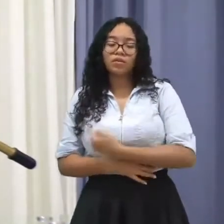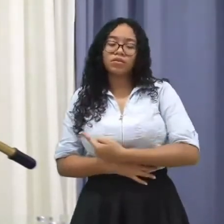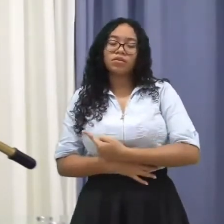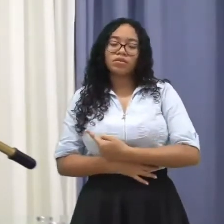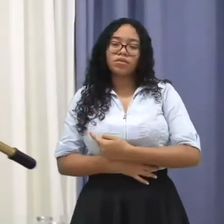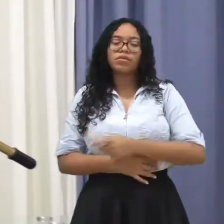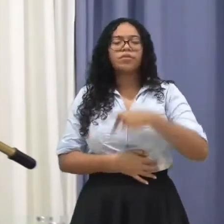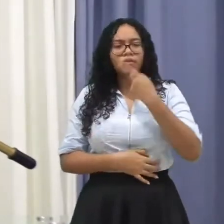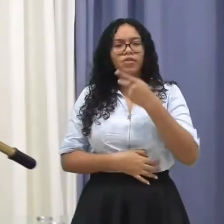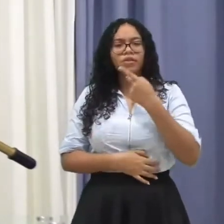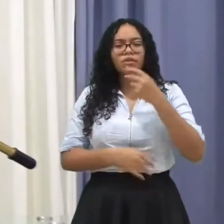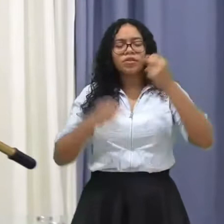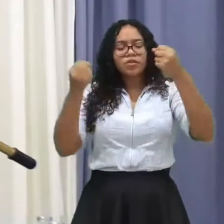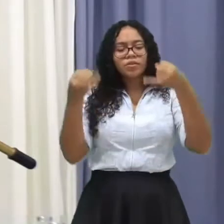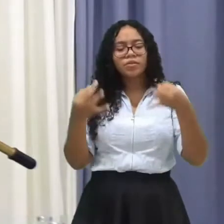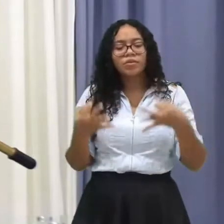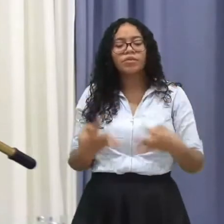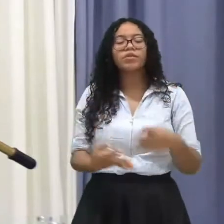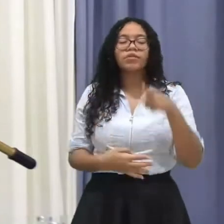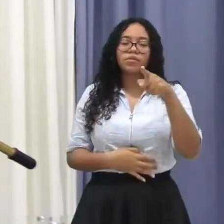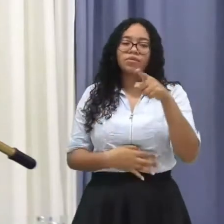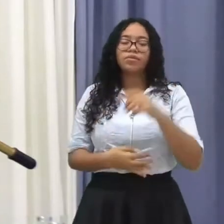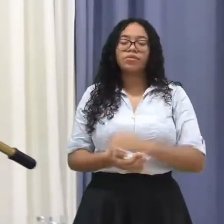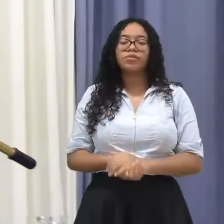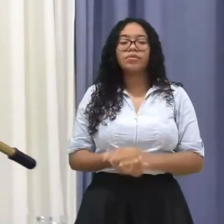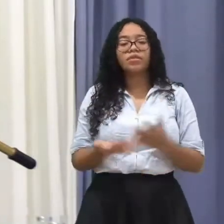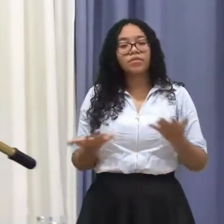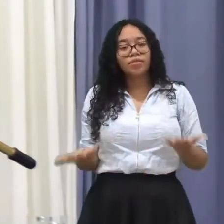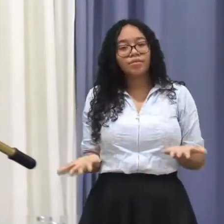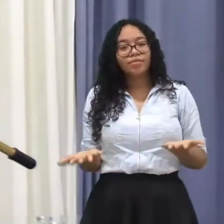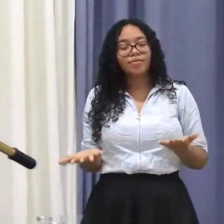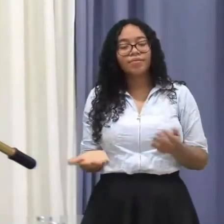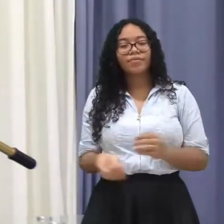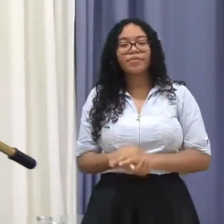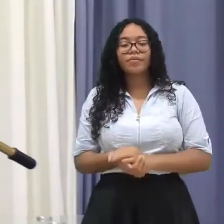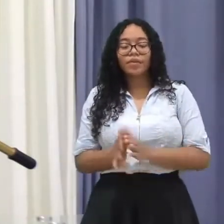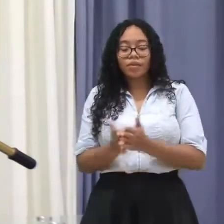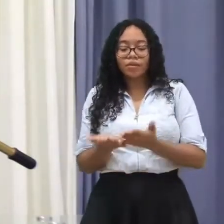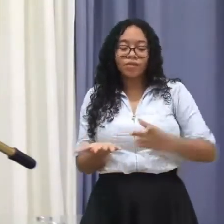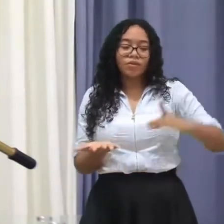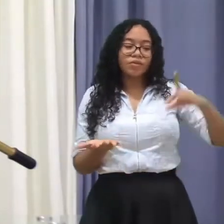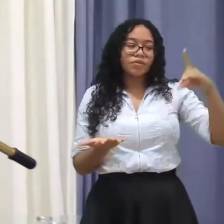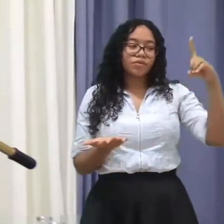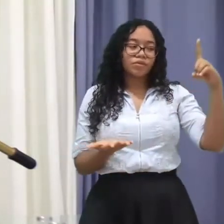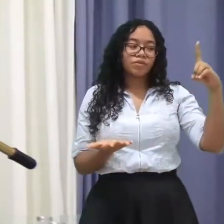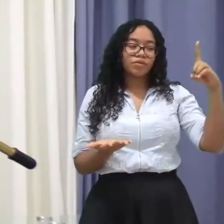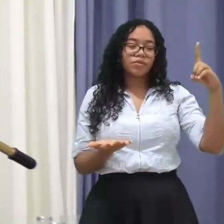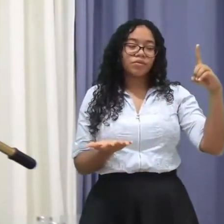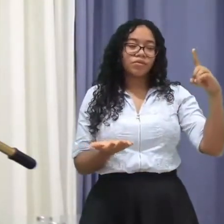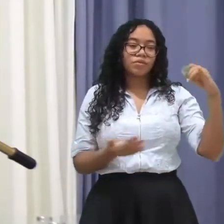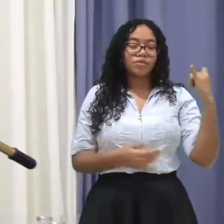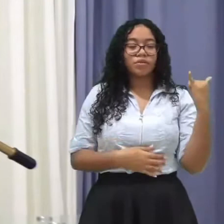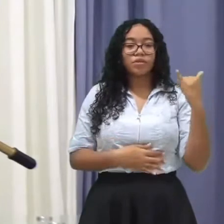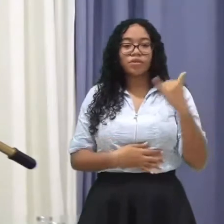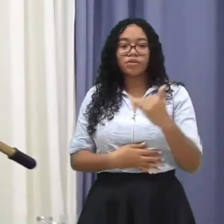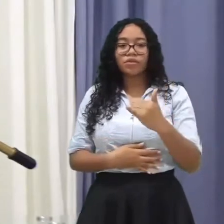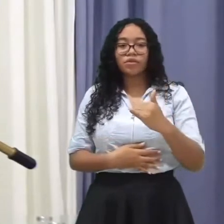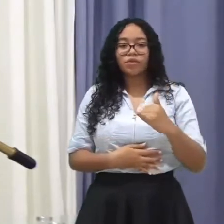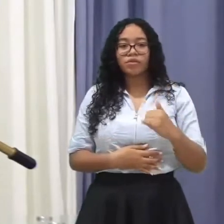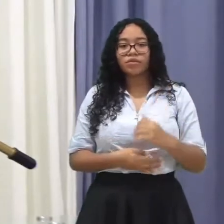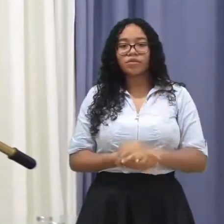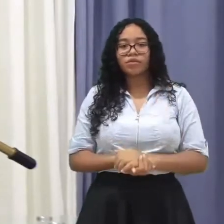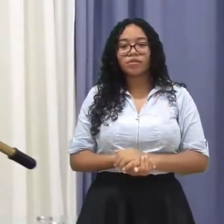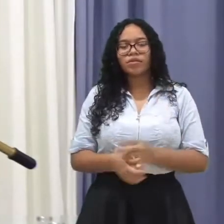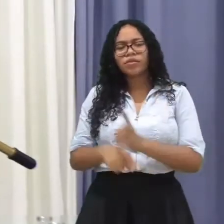você, explicando a você. Por isso é que a palavra de Deus nos recomenda que fiquemos